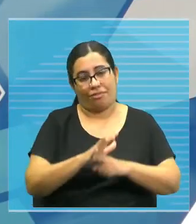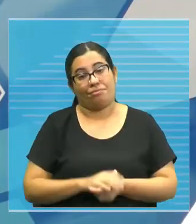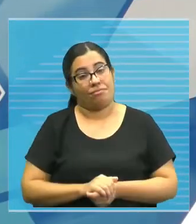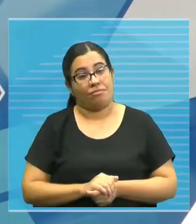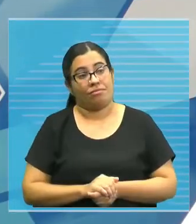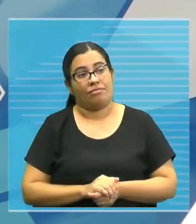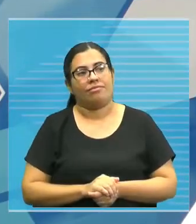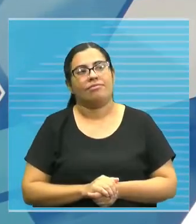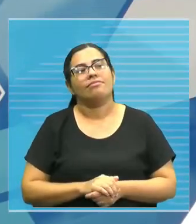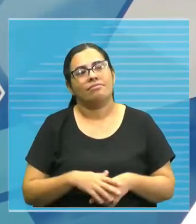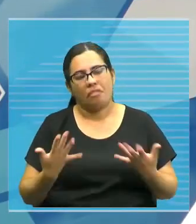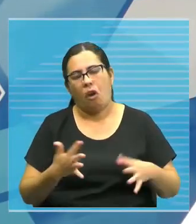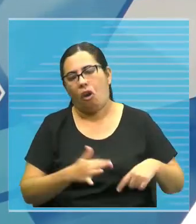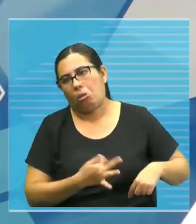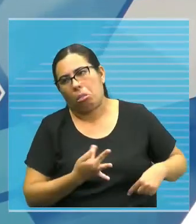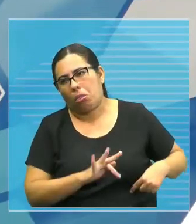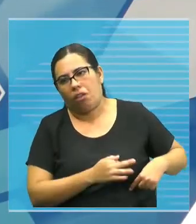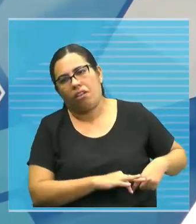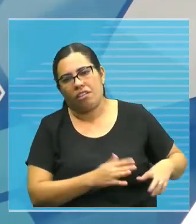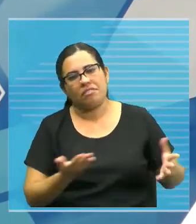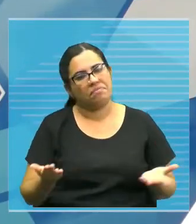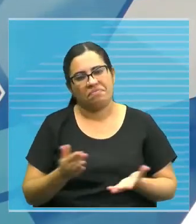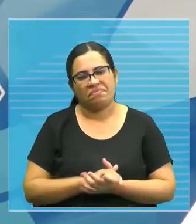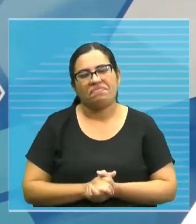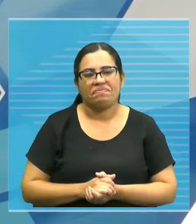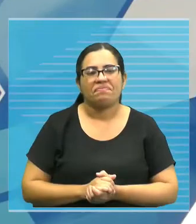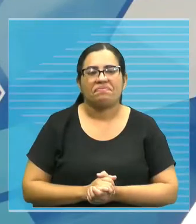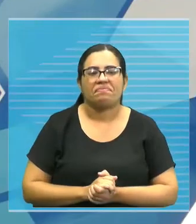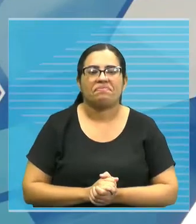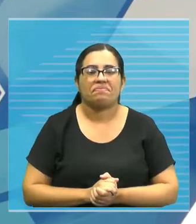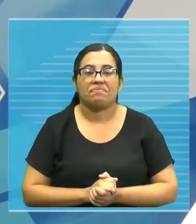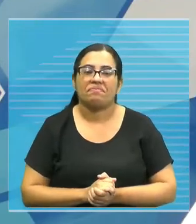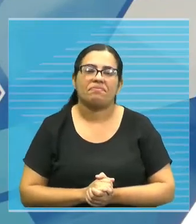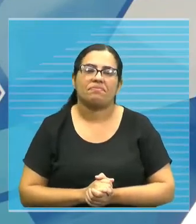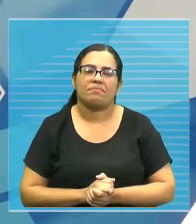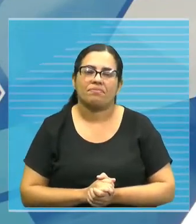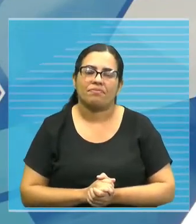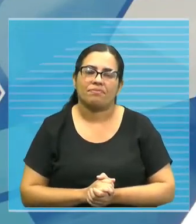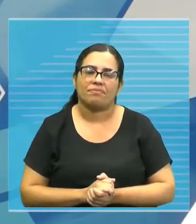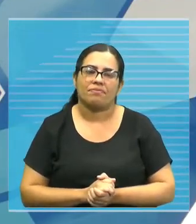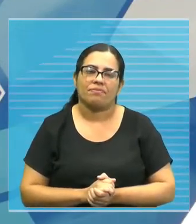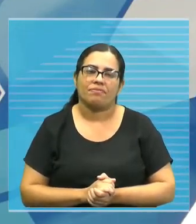Dor desviada, a gente chama no interior, eu chamei demais. Dor desviada.